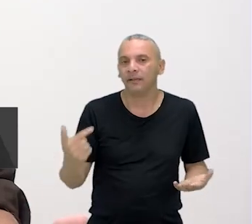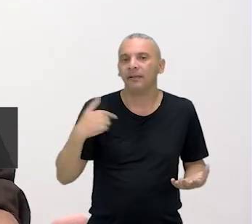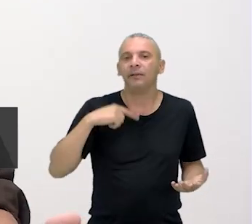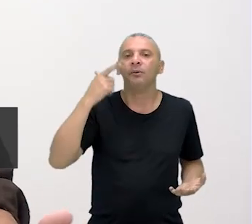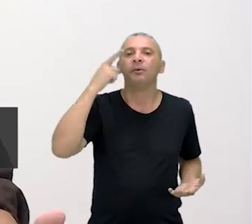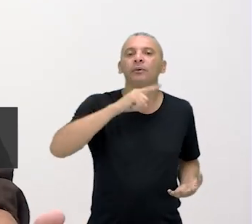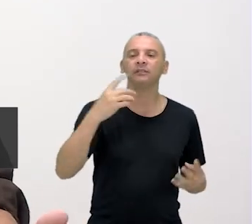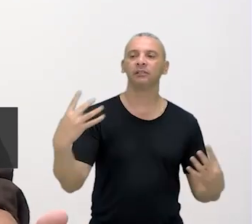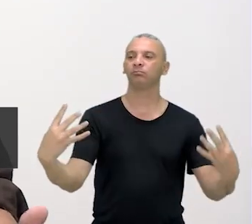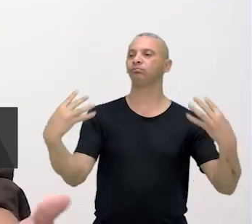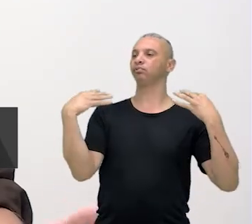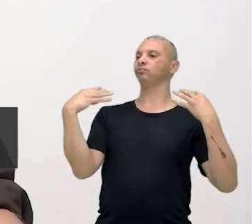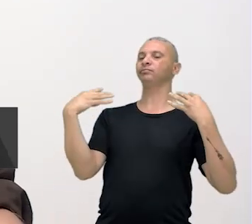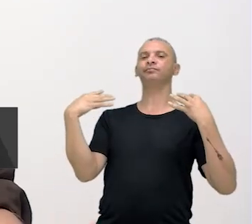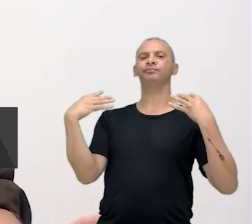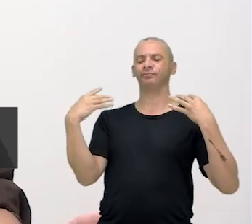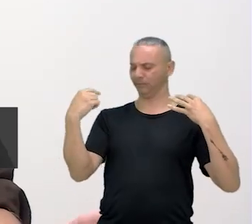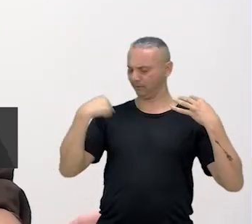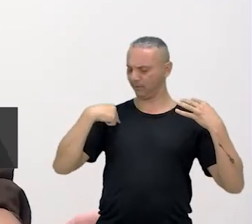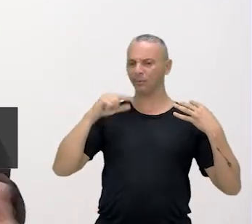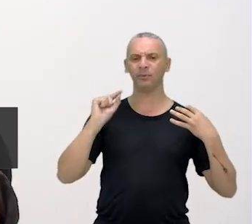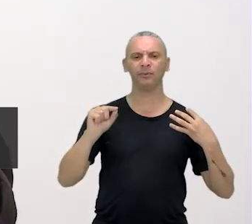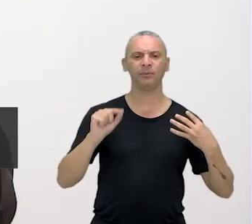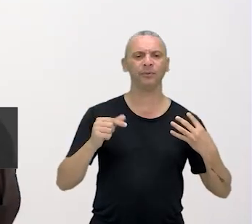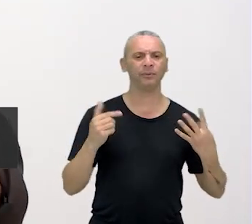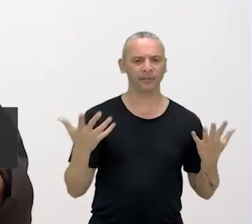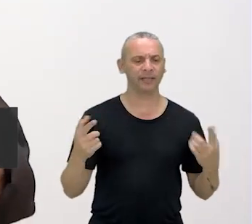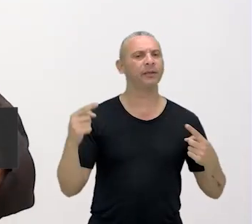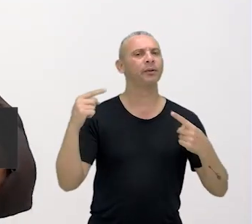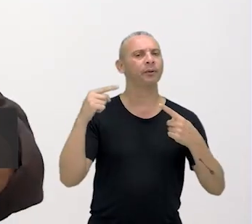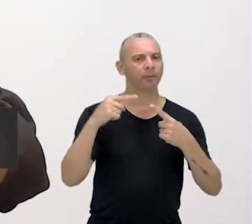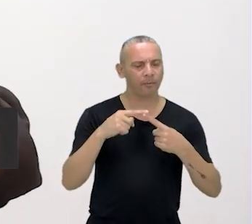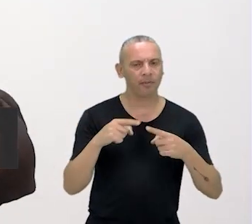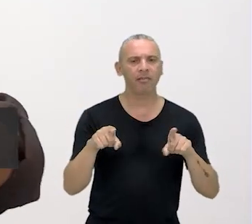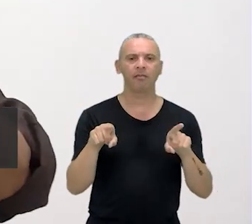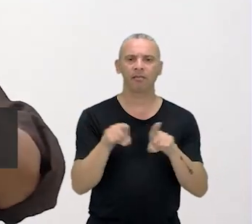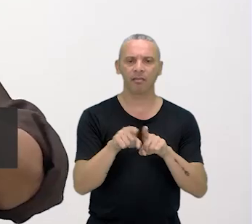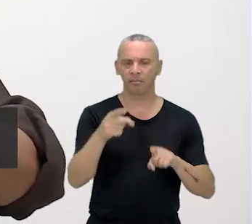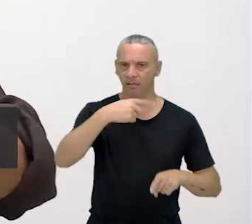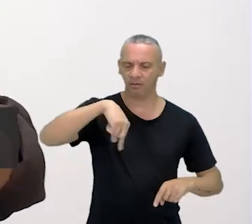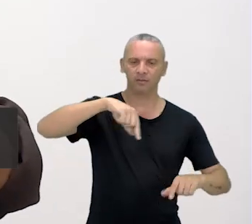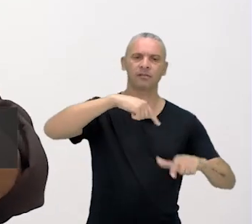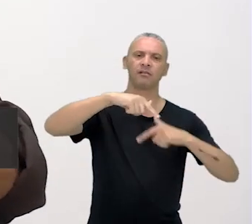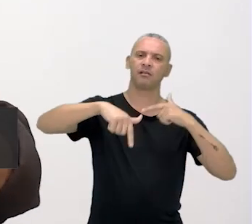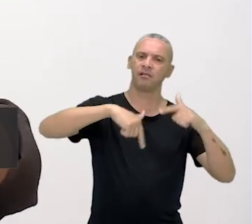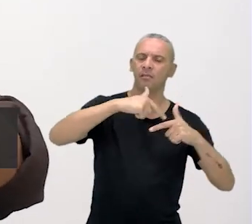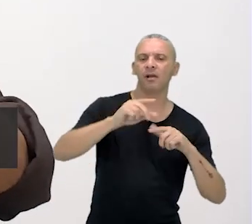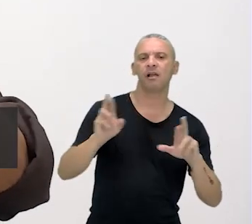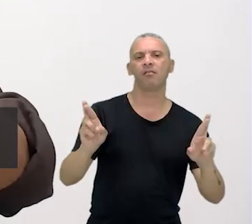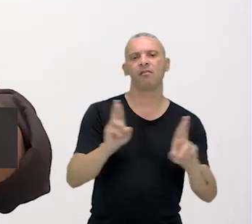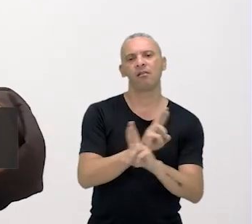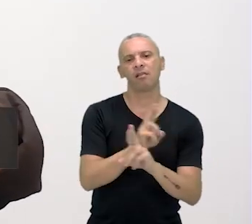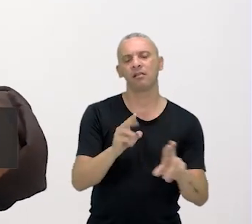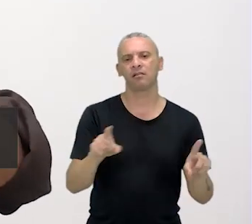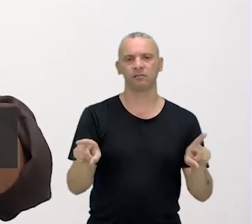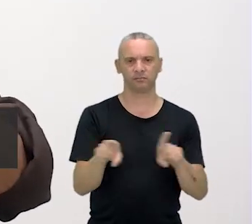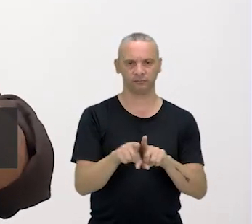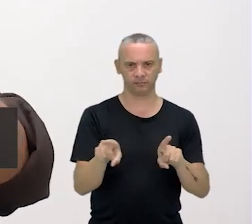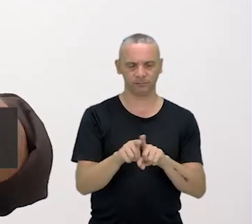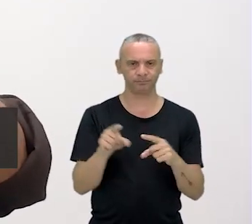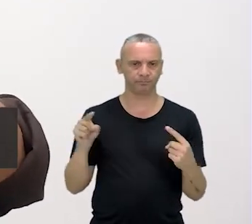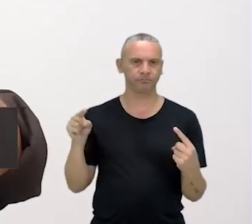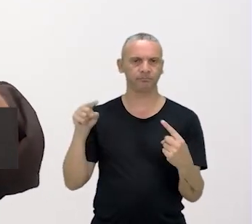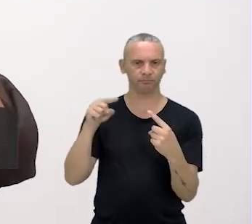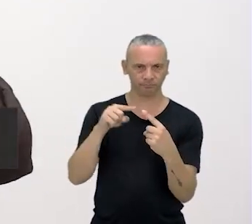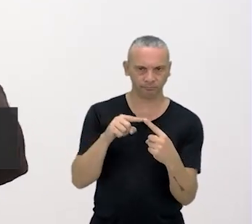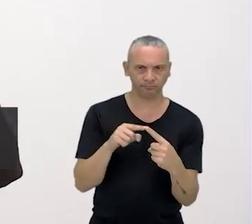consigo aparecer? O que eu sou? Isso vale também dentro do nosso trabalho, as nossas relações dentro do